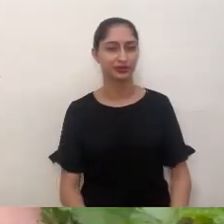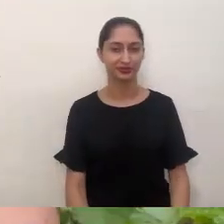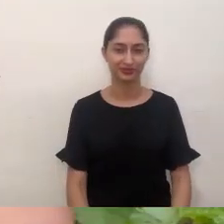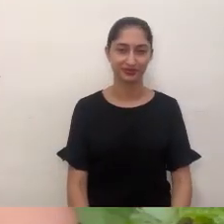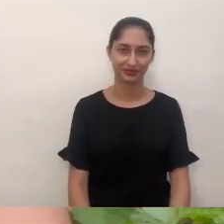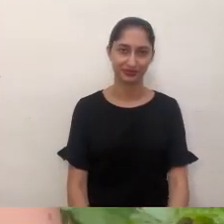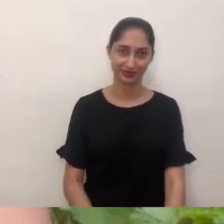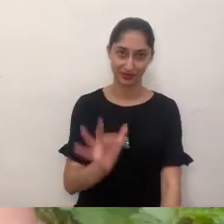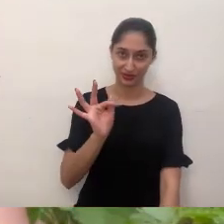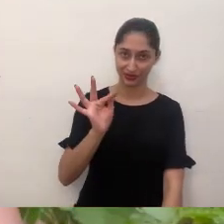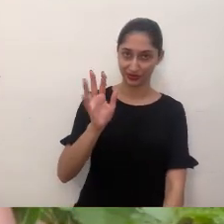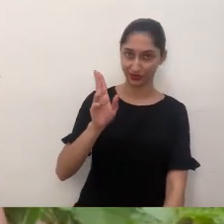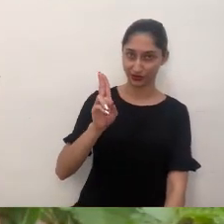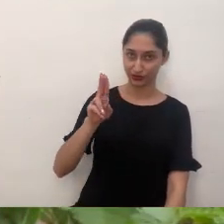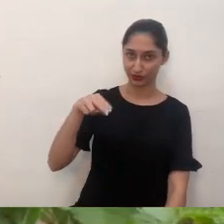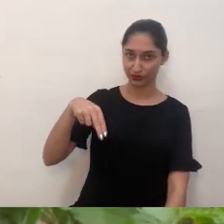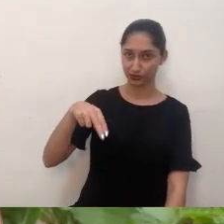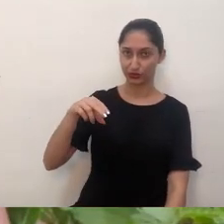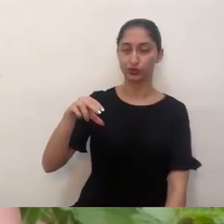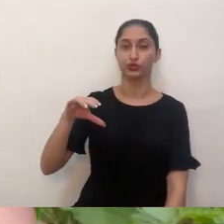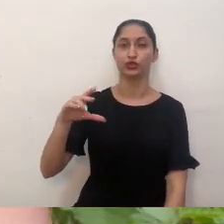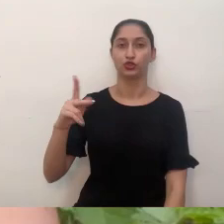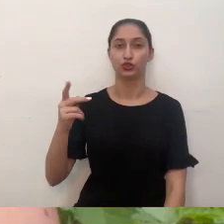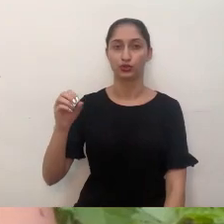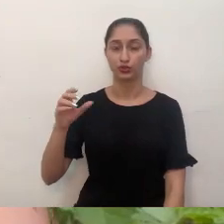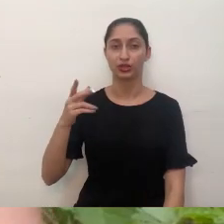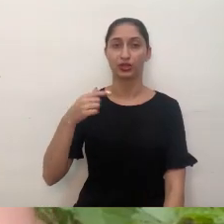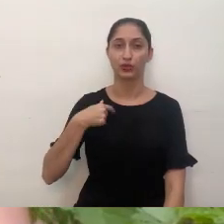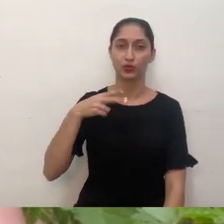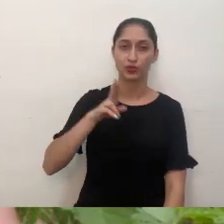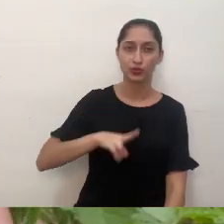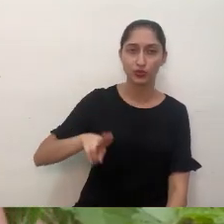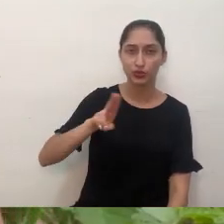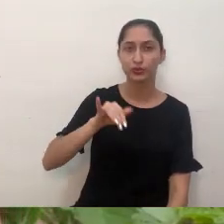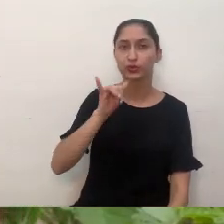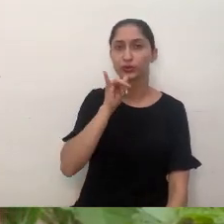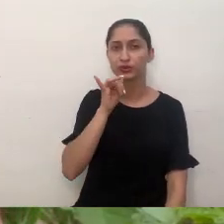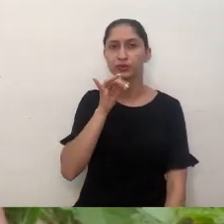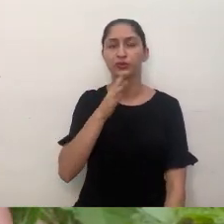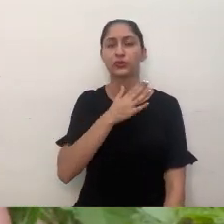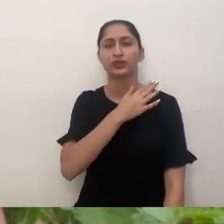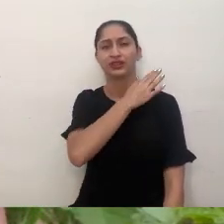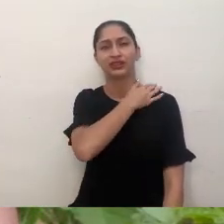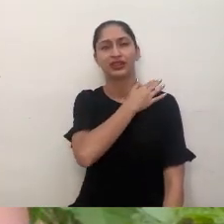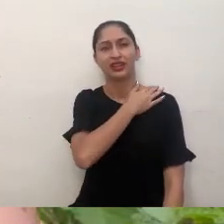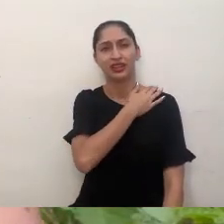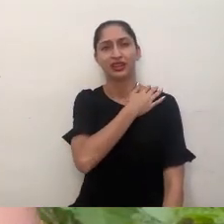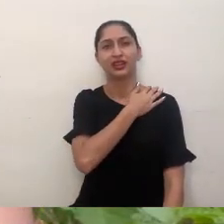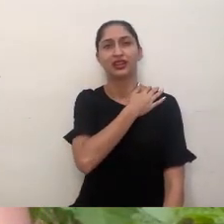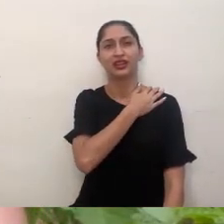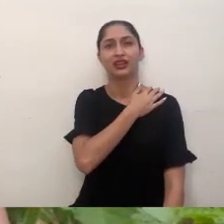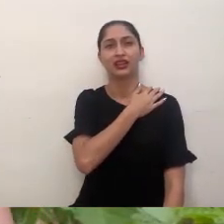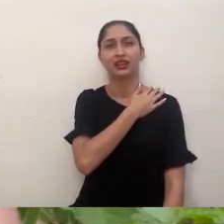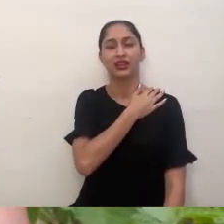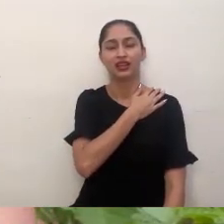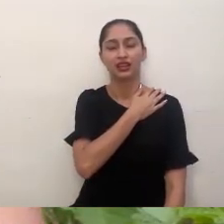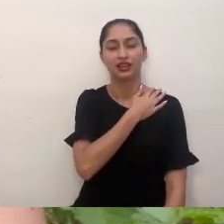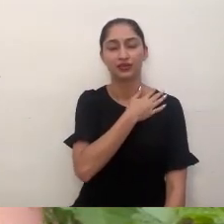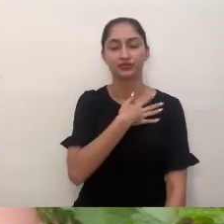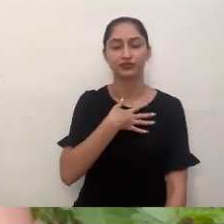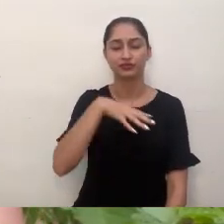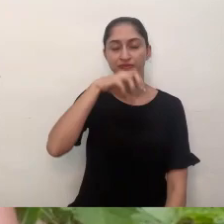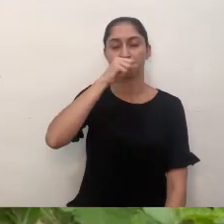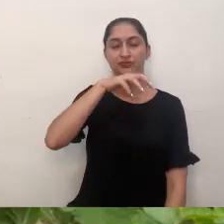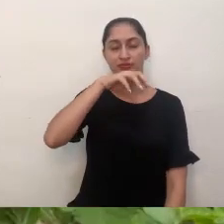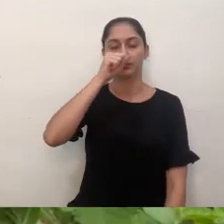voar. O funcho eu uso muito também para falta de ar, essas coisas, de gás preso, essas coisas. E é